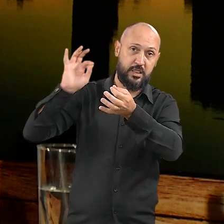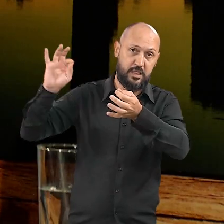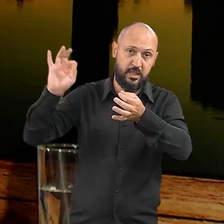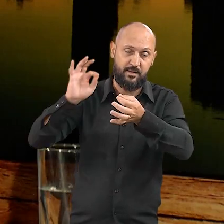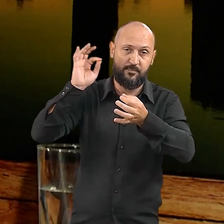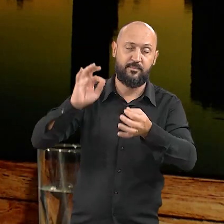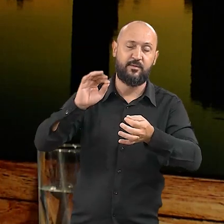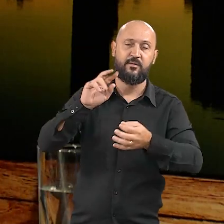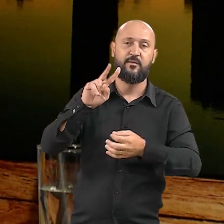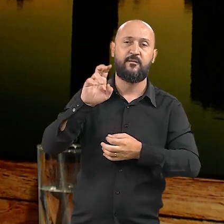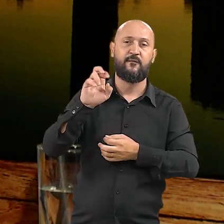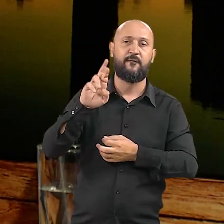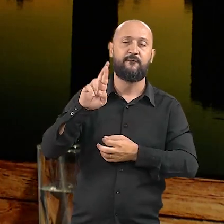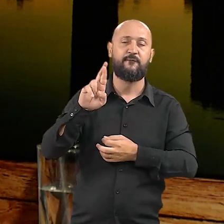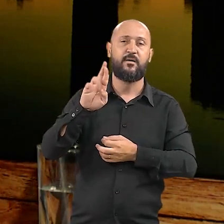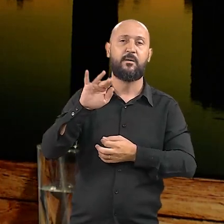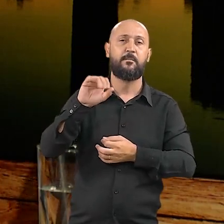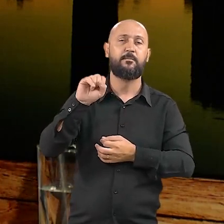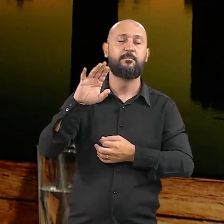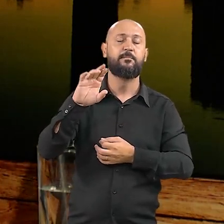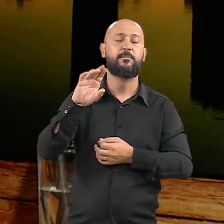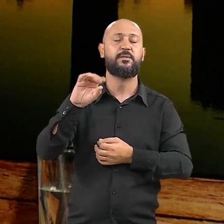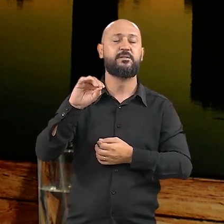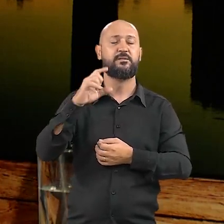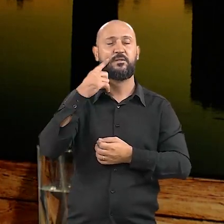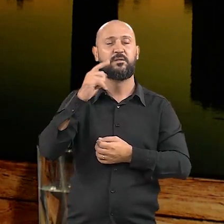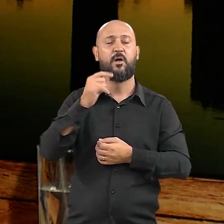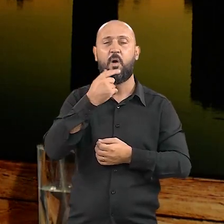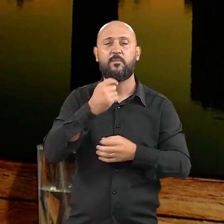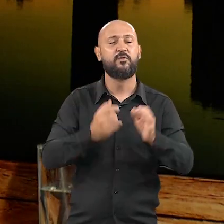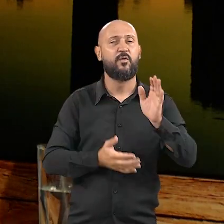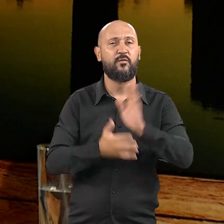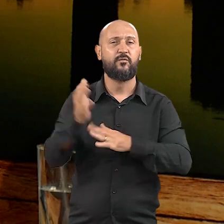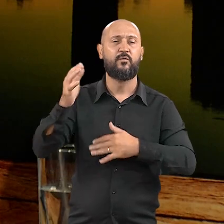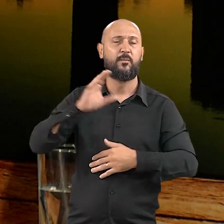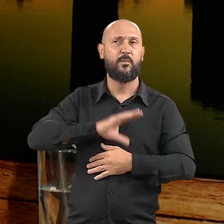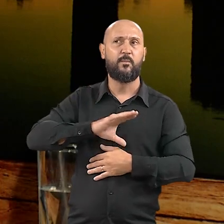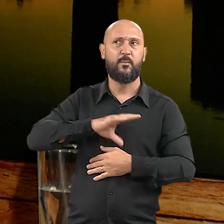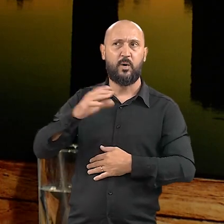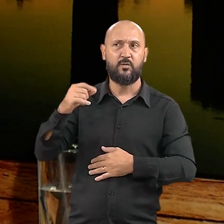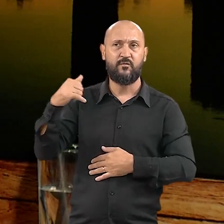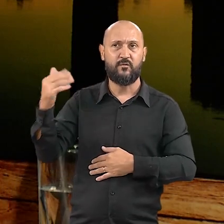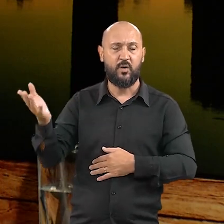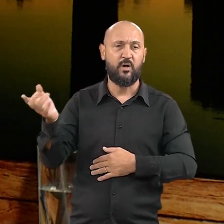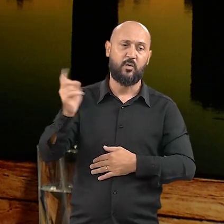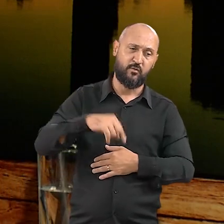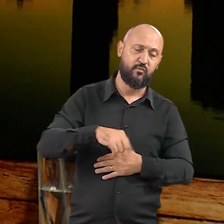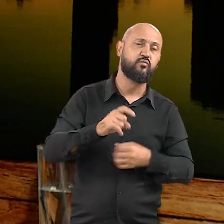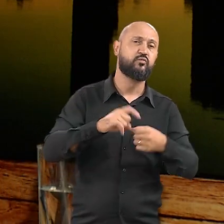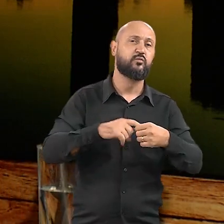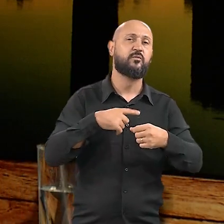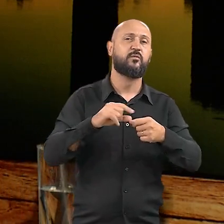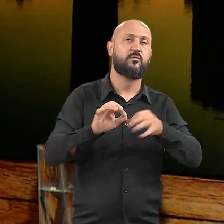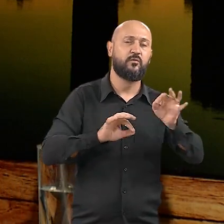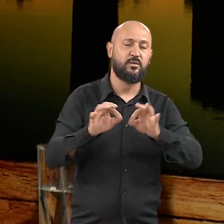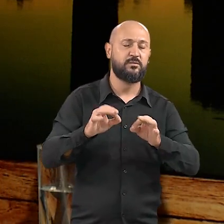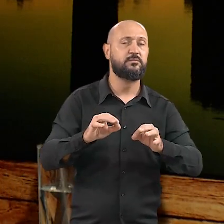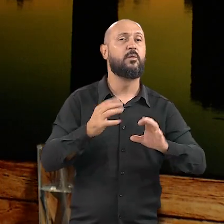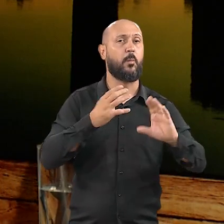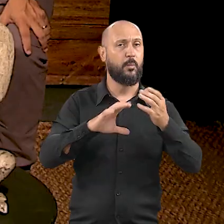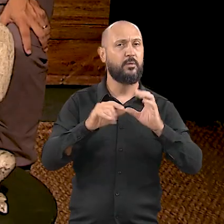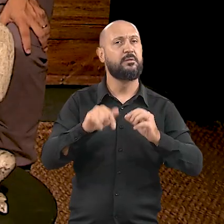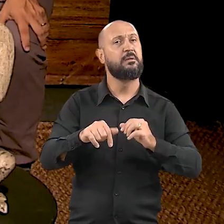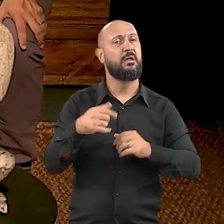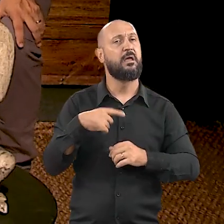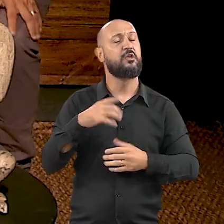aliás, o Verbisky. Cara, que é um geninho também. Ele já foi para Portugal, já voltou agora, tá aí com a turma aí, fazendo música. Nós